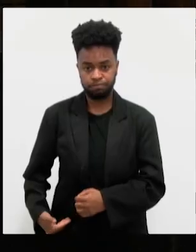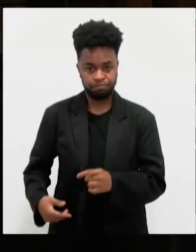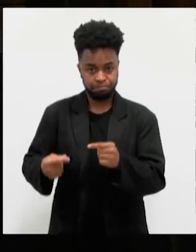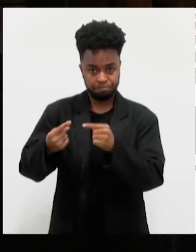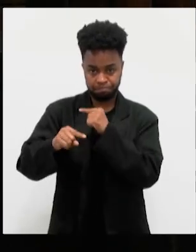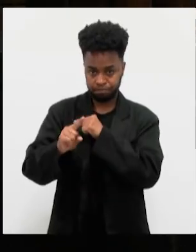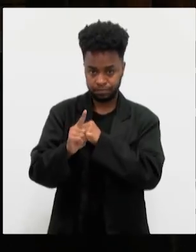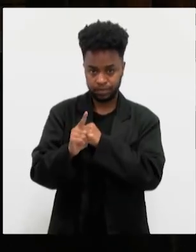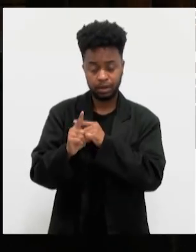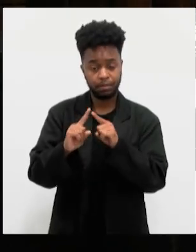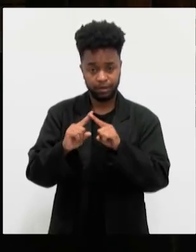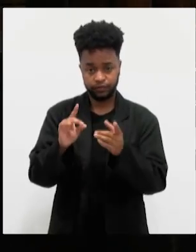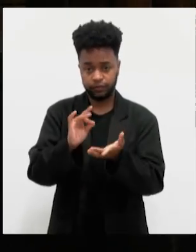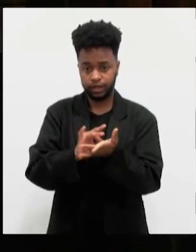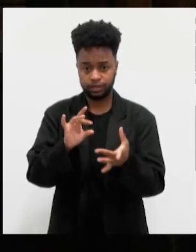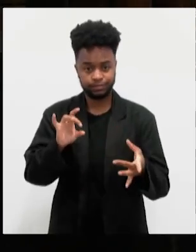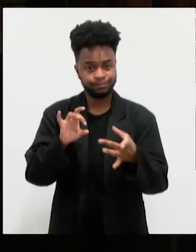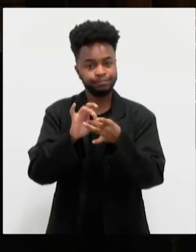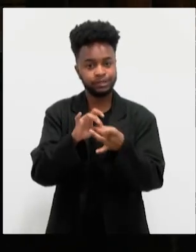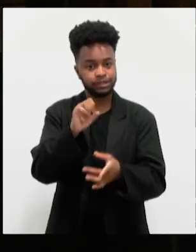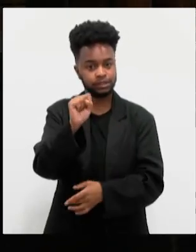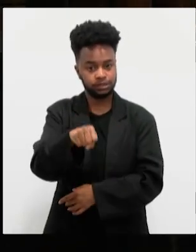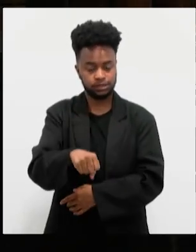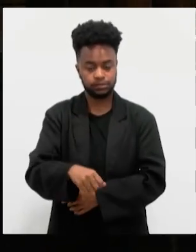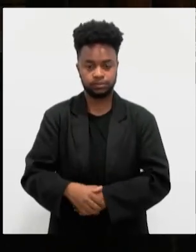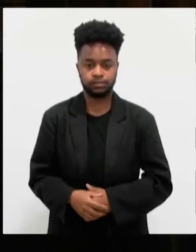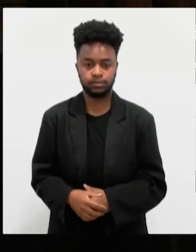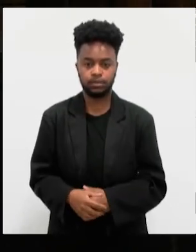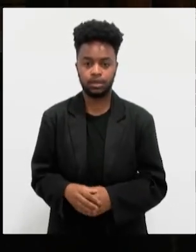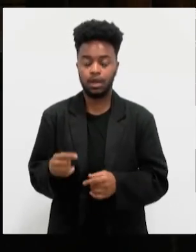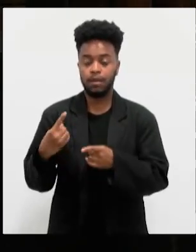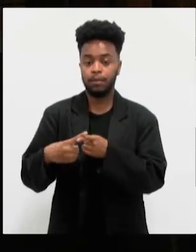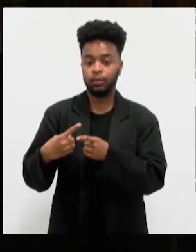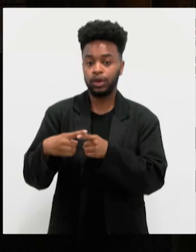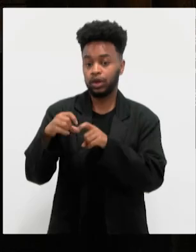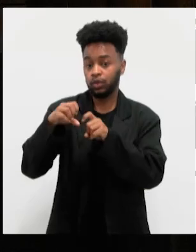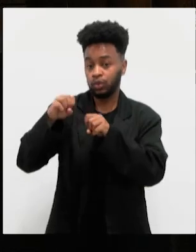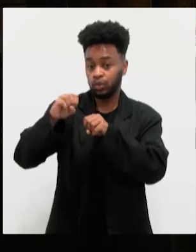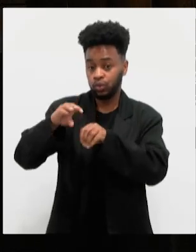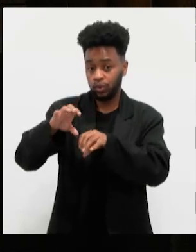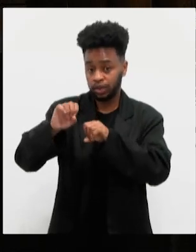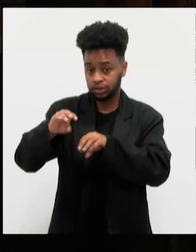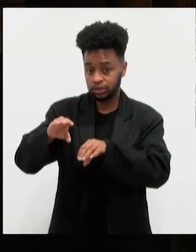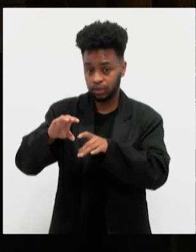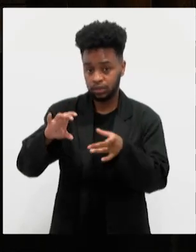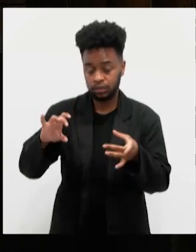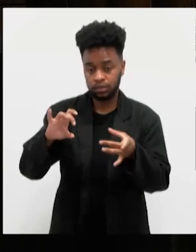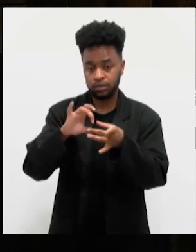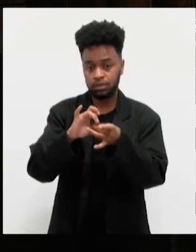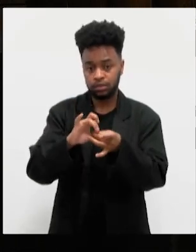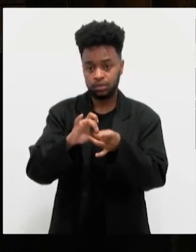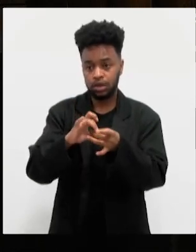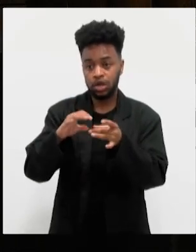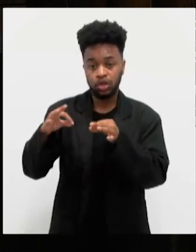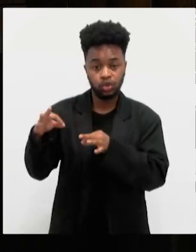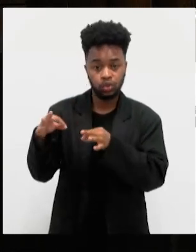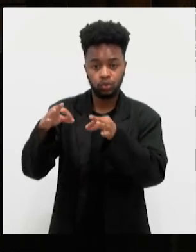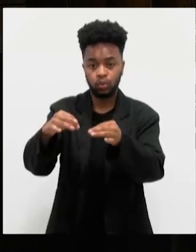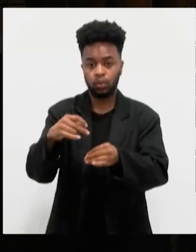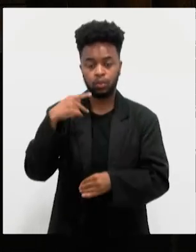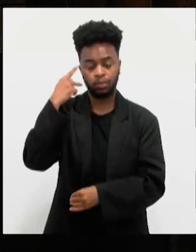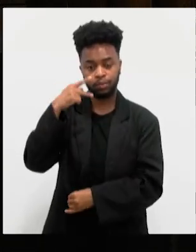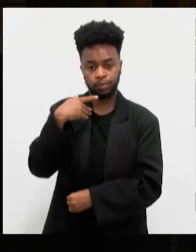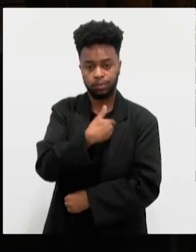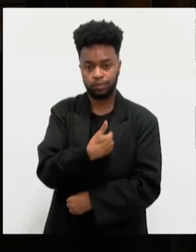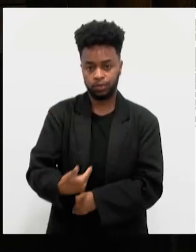ver, mas tem muito a ver. Educação perpassa todas as políticas